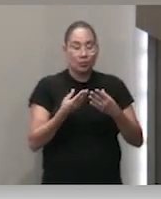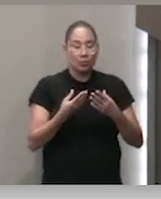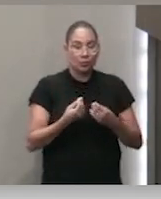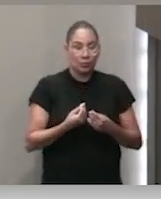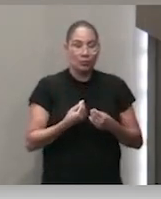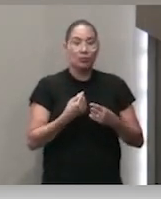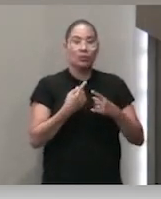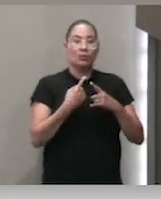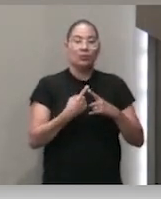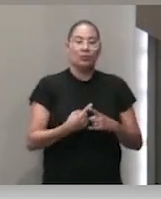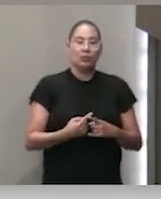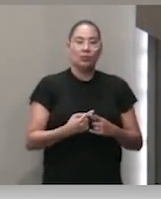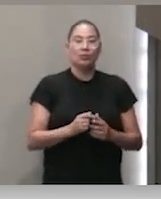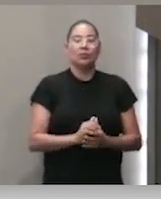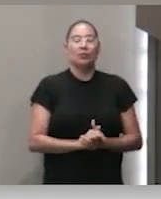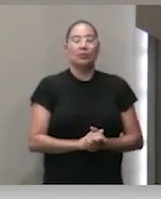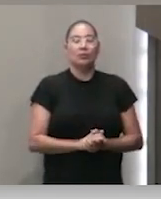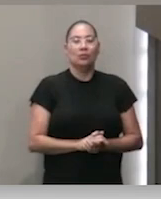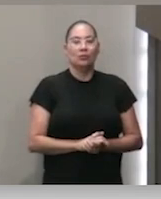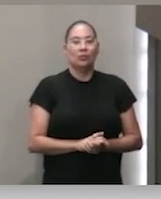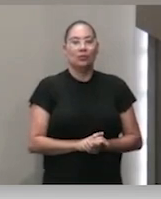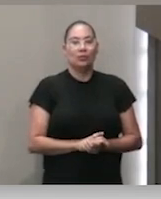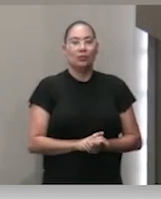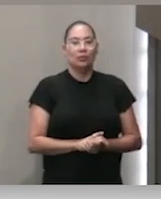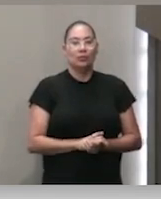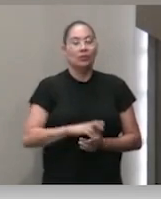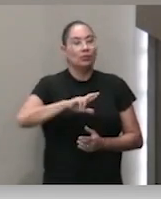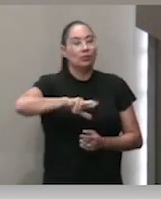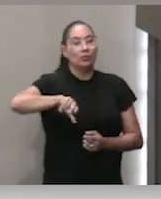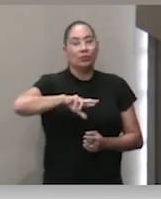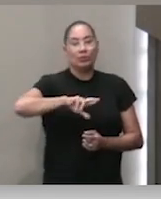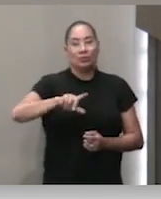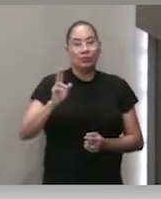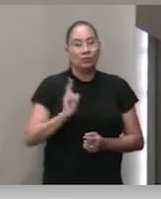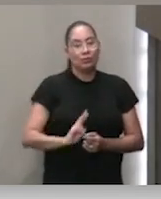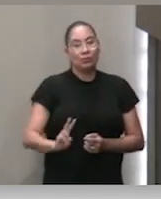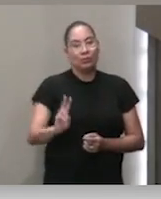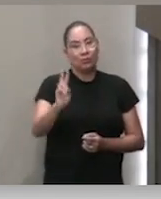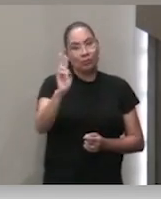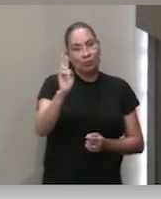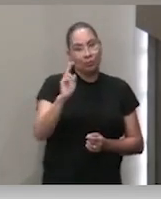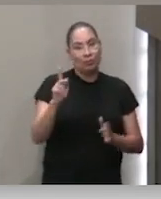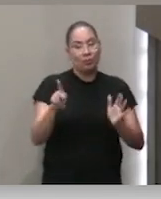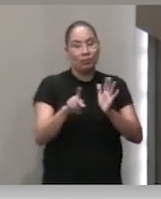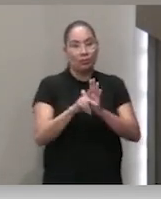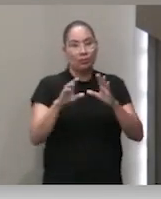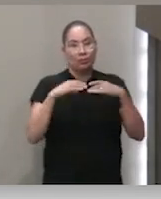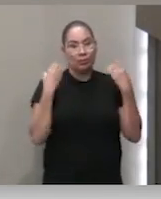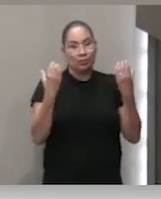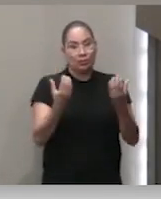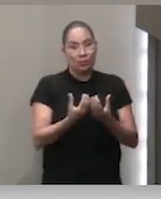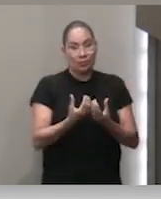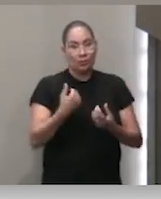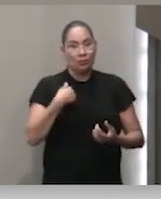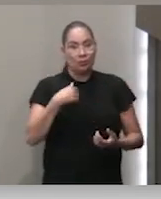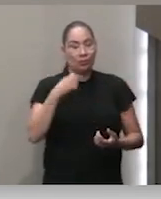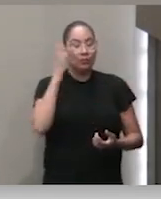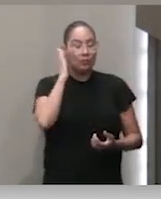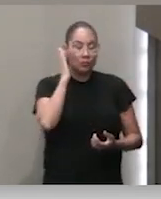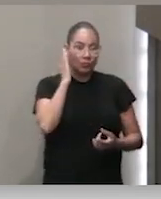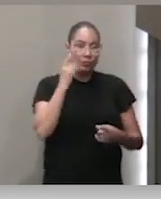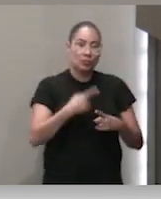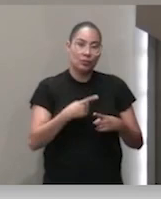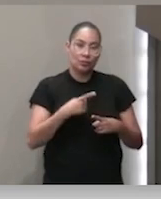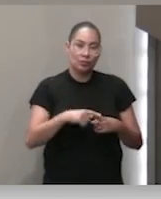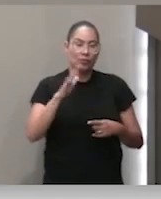muitas vezes, meus amigos e minhas amigas, não é valorizado pela própria comunidade. Eu sei por isso, porque